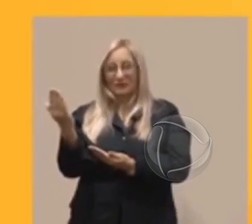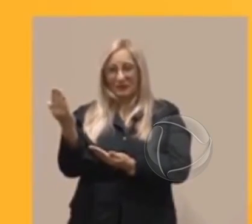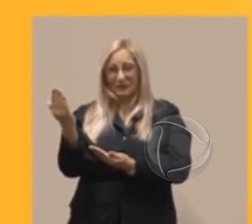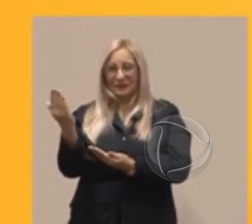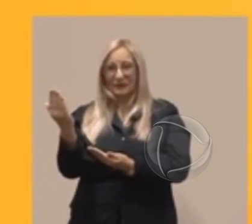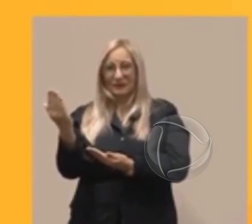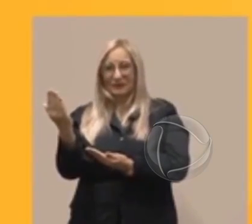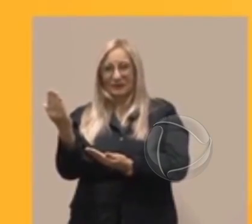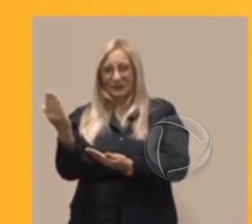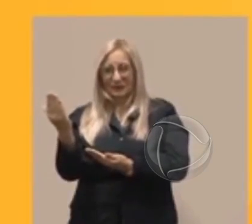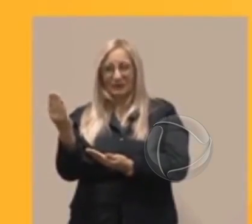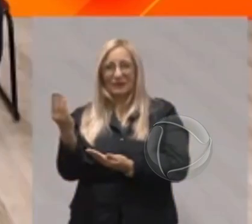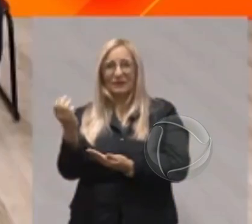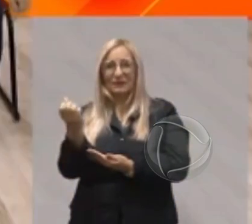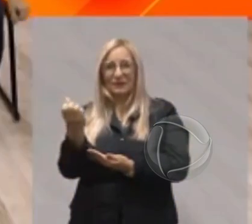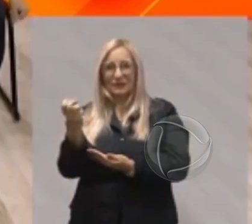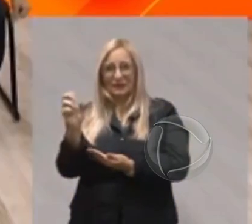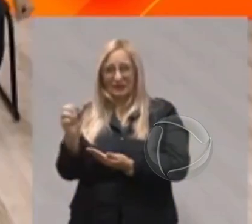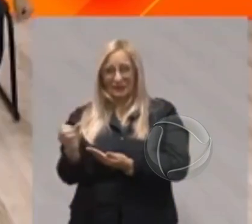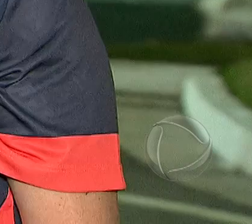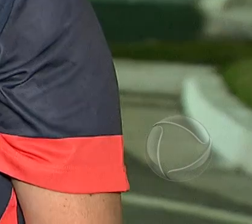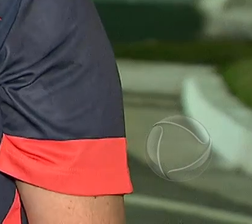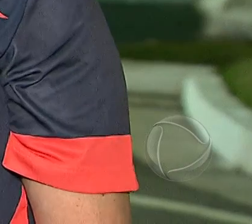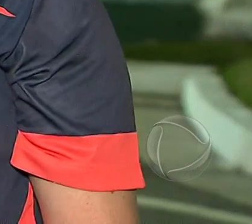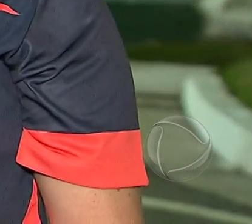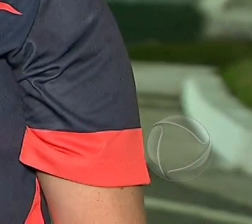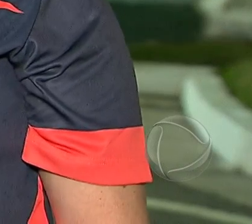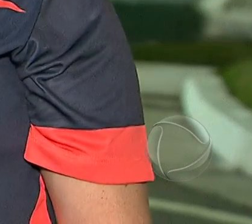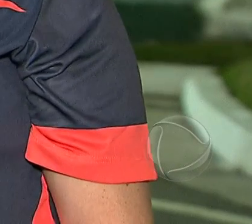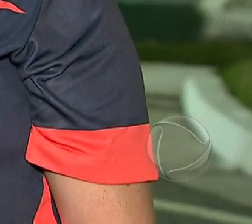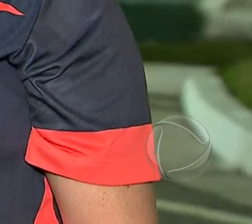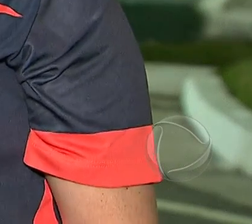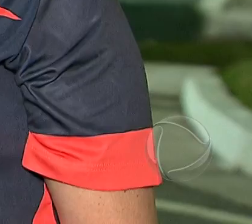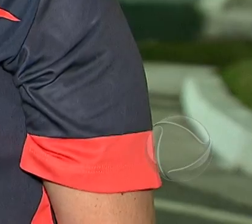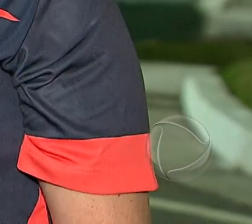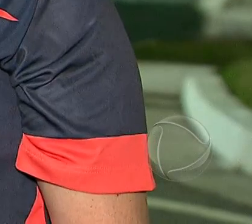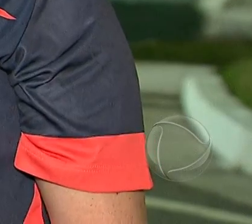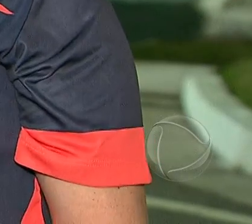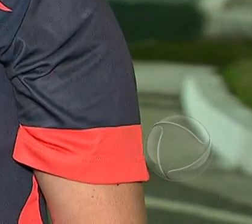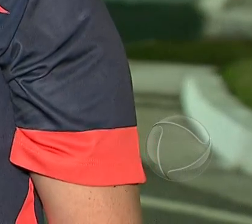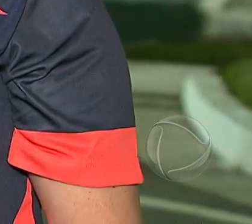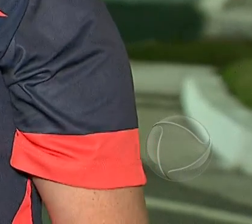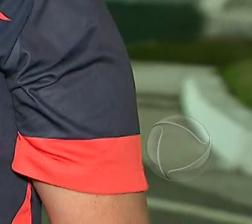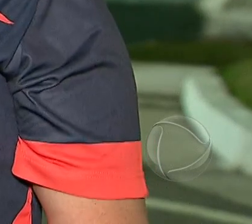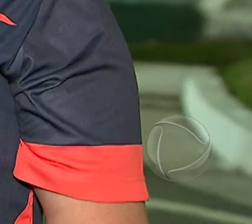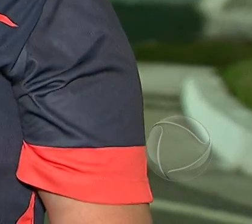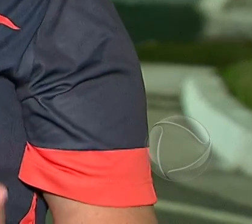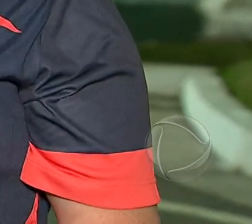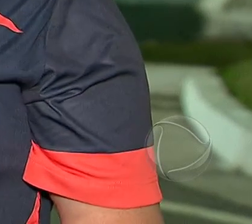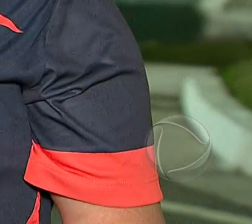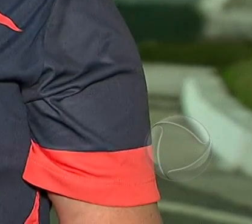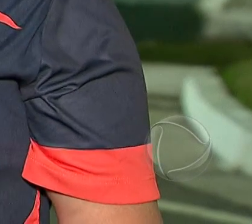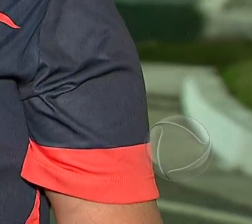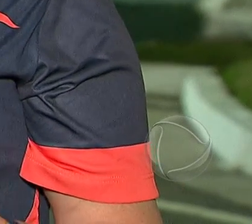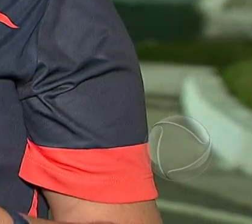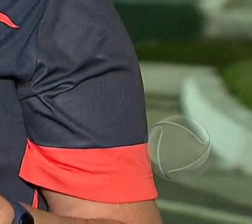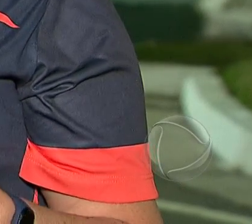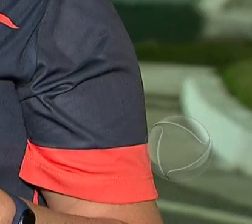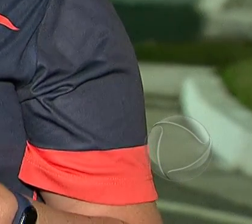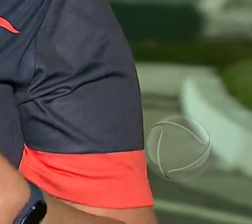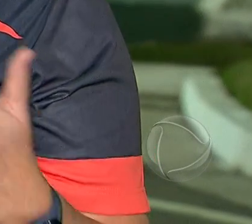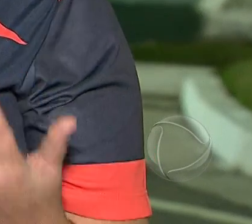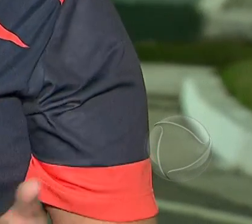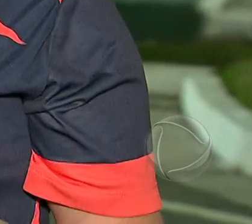vai usar, ele tem que ter ali na casa dele? Já está no site da Prefeitura todo o cronograma